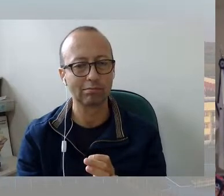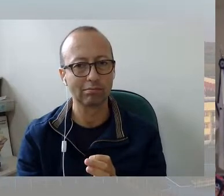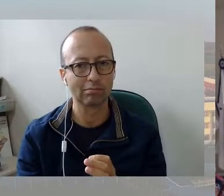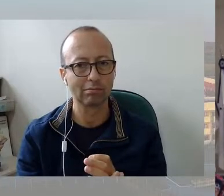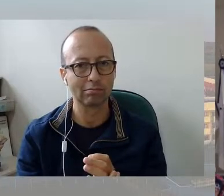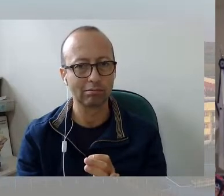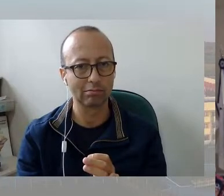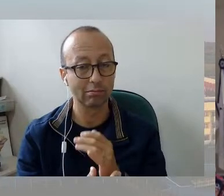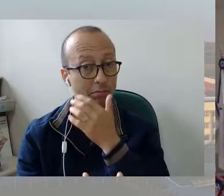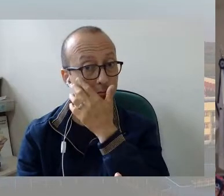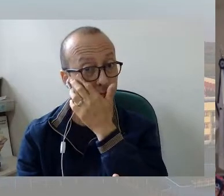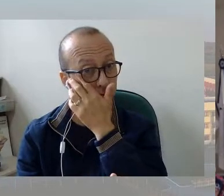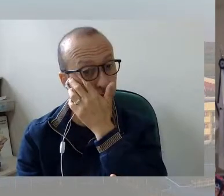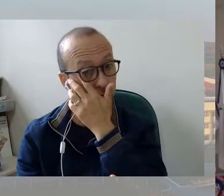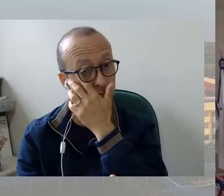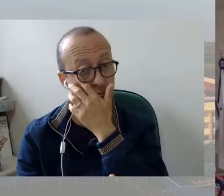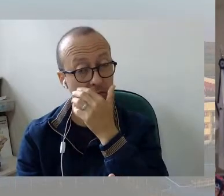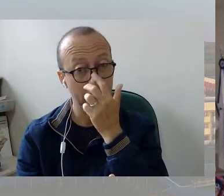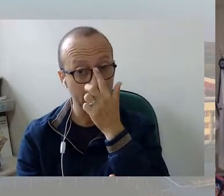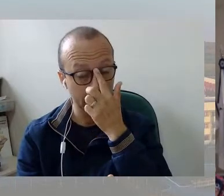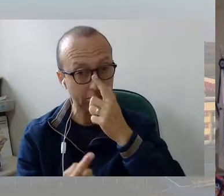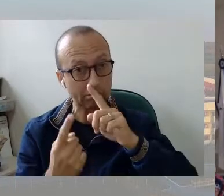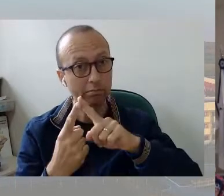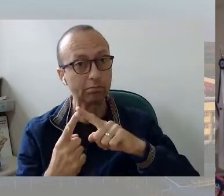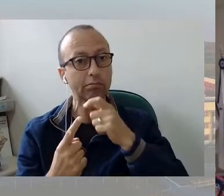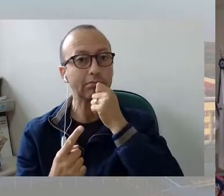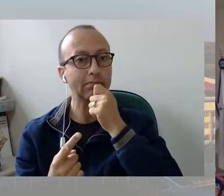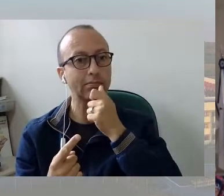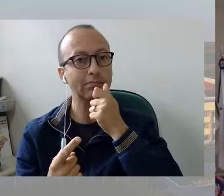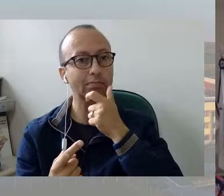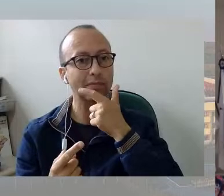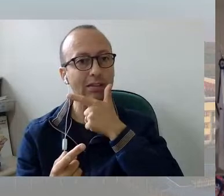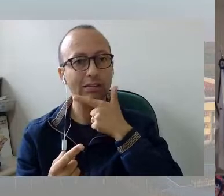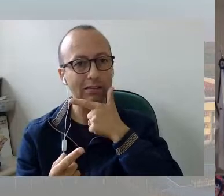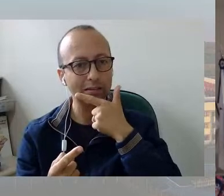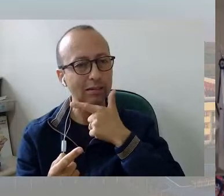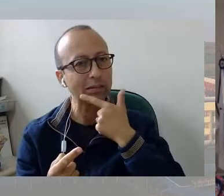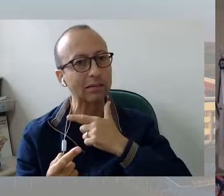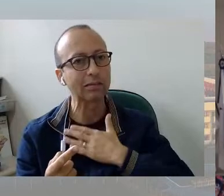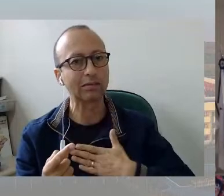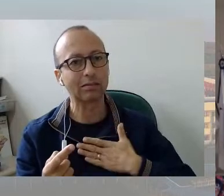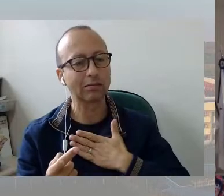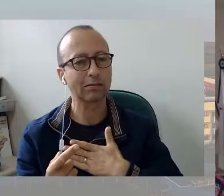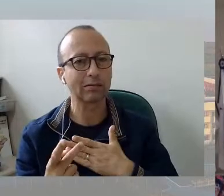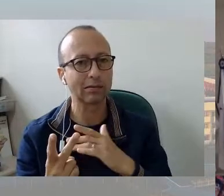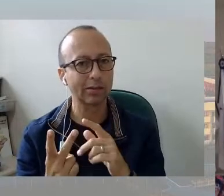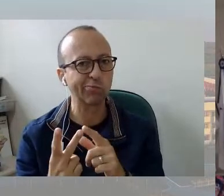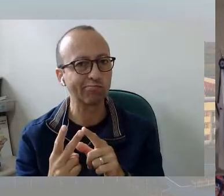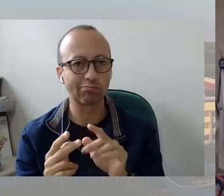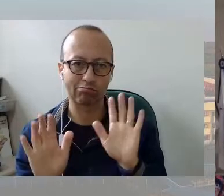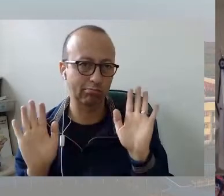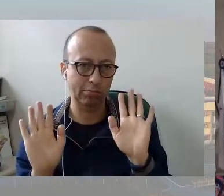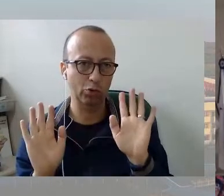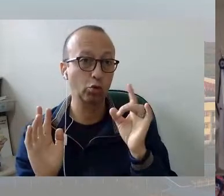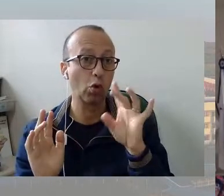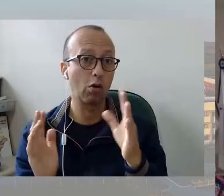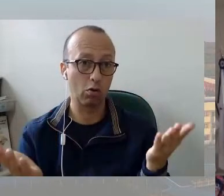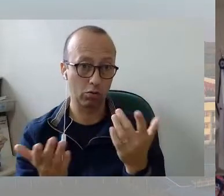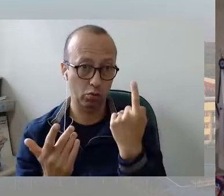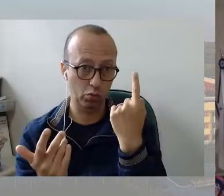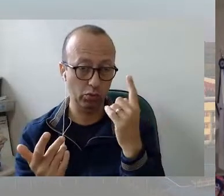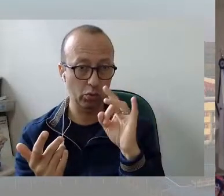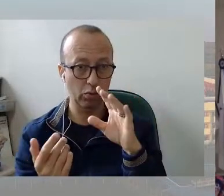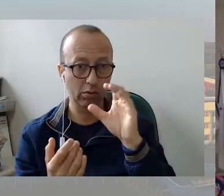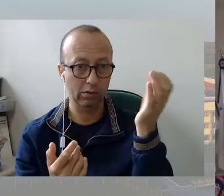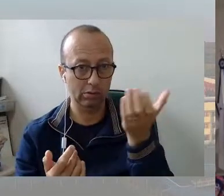Não, tu tinha citado, né, os dois campos, no caso Alegrete, Renato, só para corrigir, né, abriu mão e ficou somente Caçapava, né, no